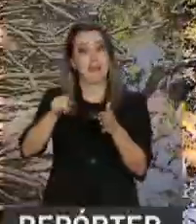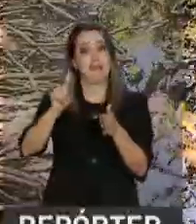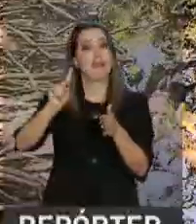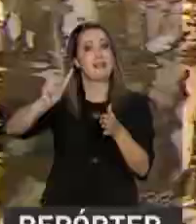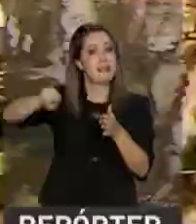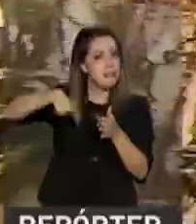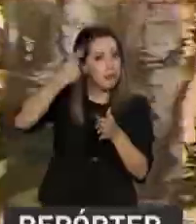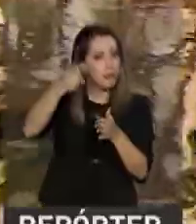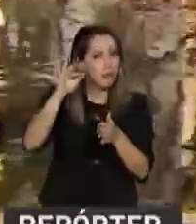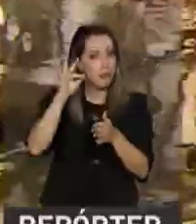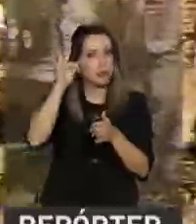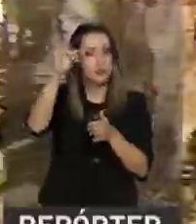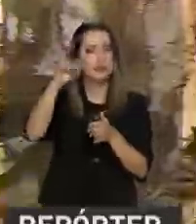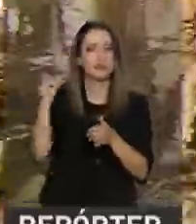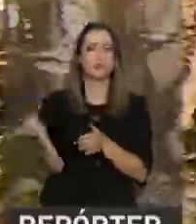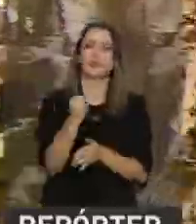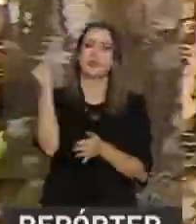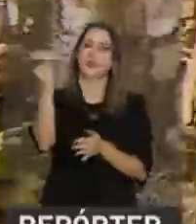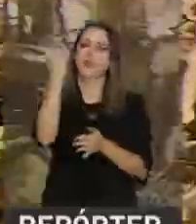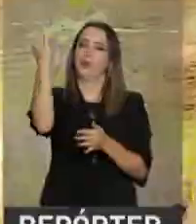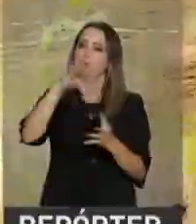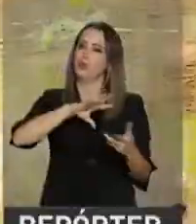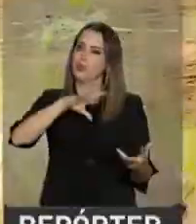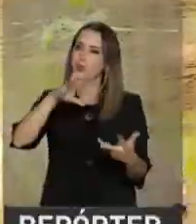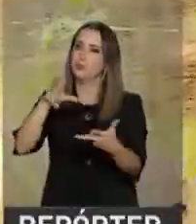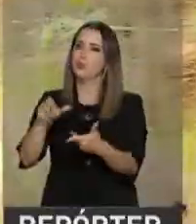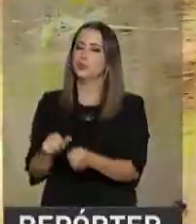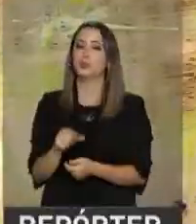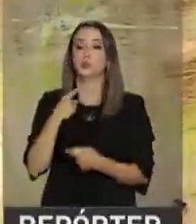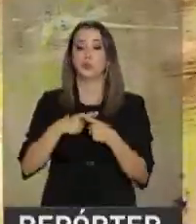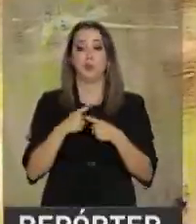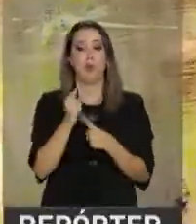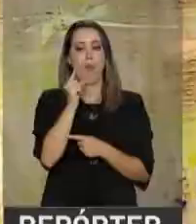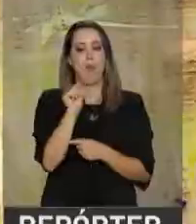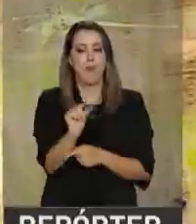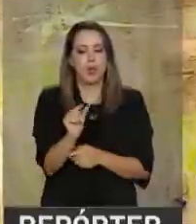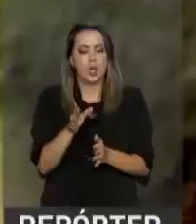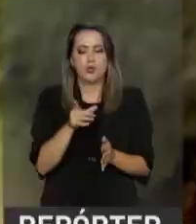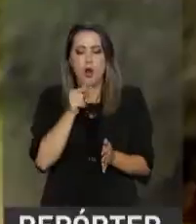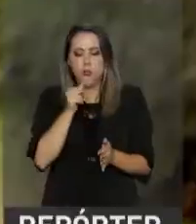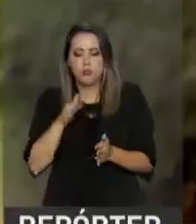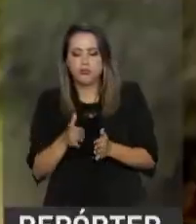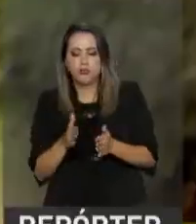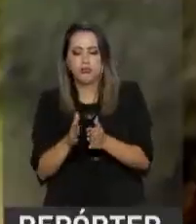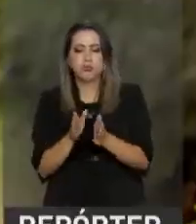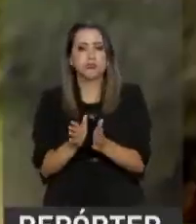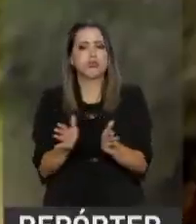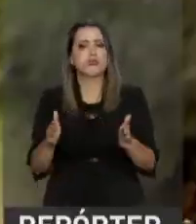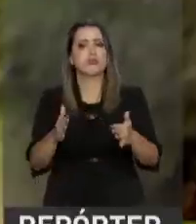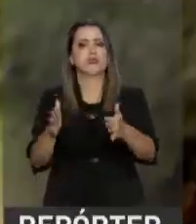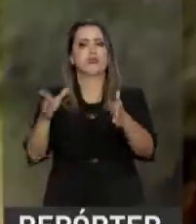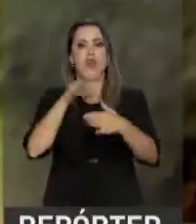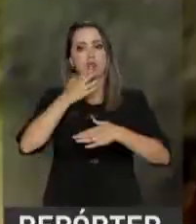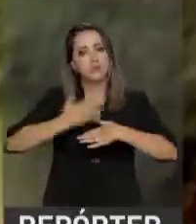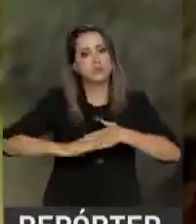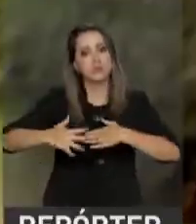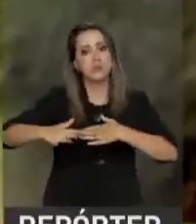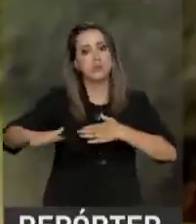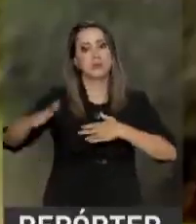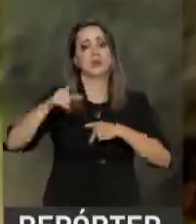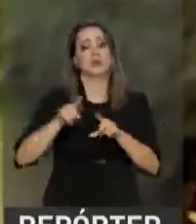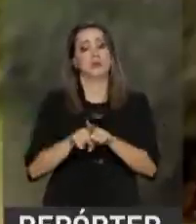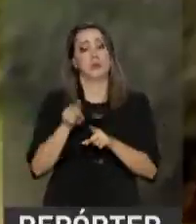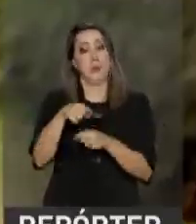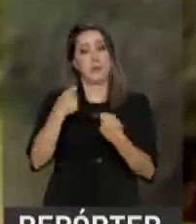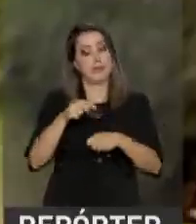fundamental para a humanidade lá na frente porque de uma pequena nascente nós vamos ter os grandes rios então vamos proteger quem